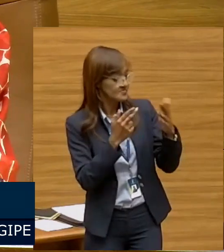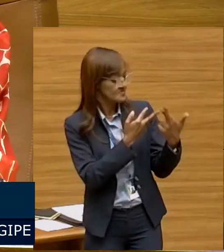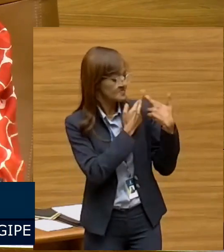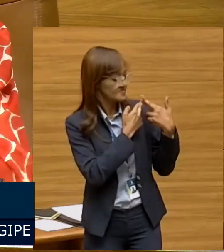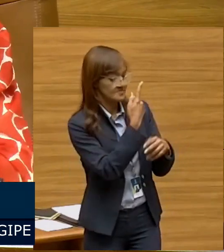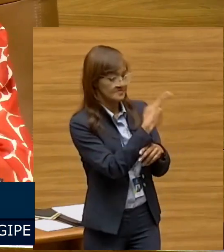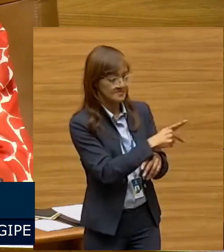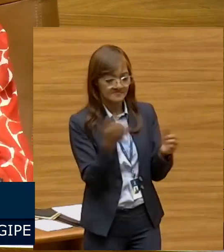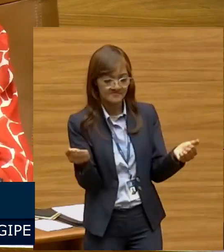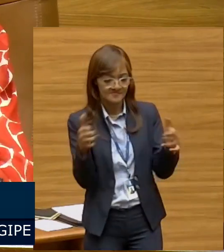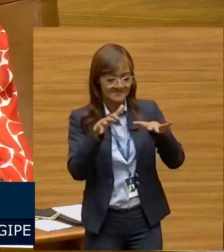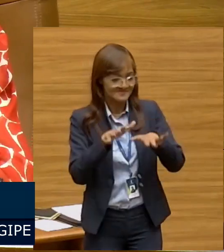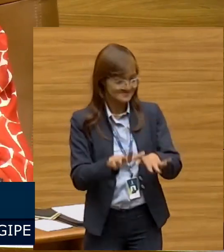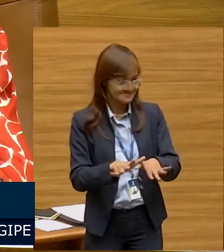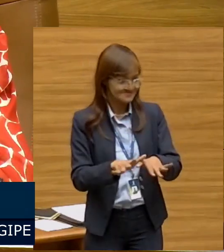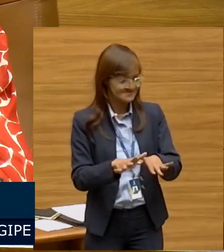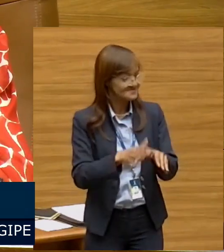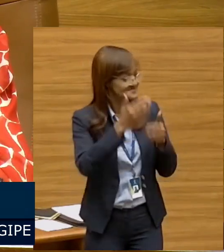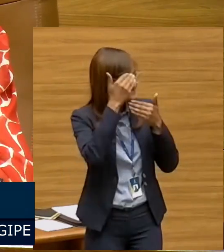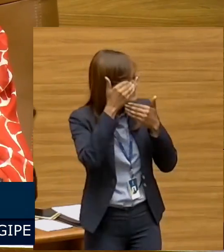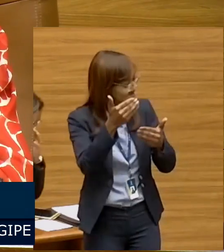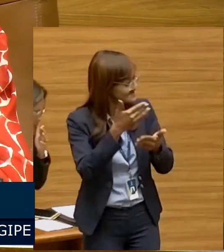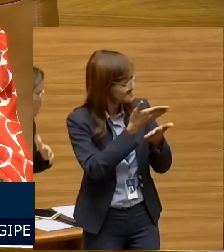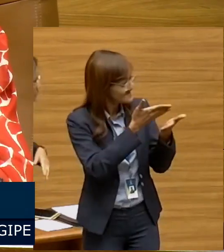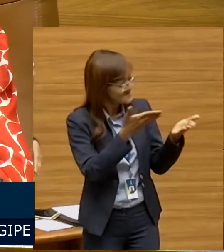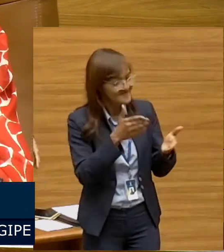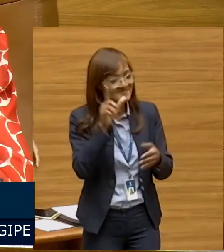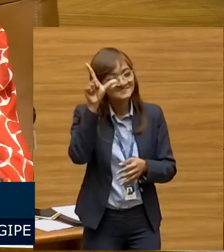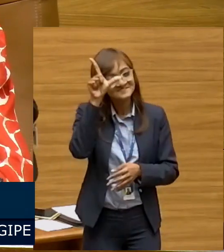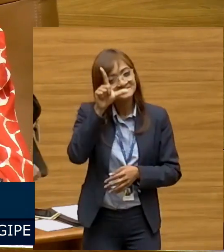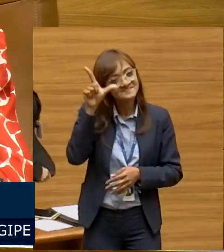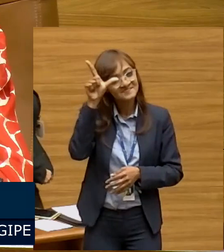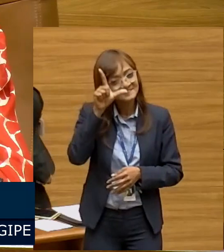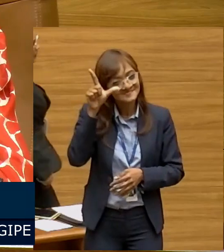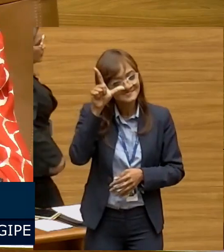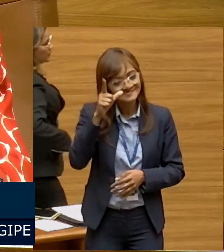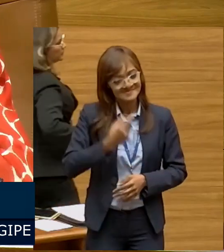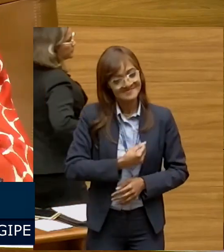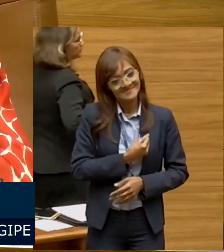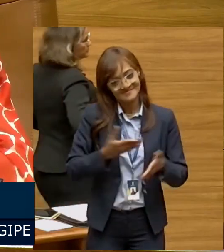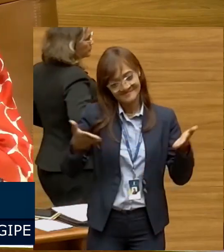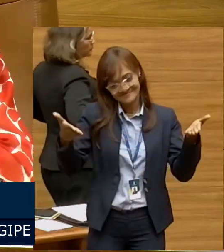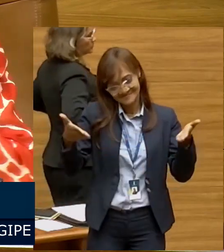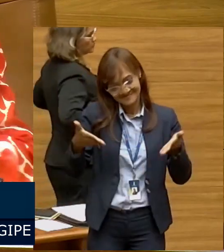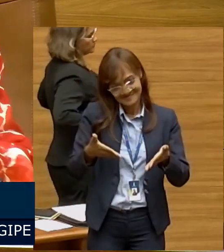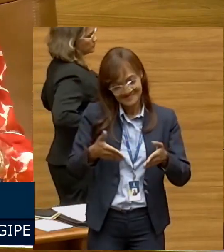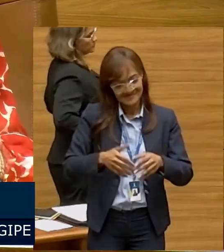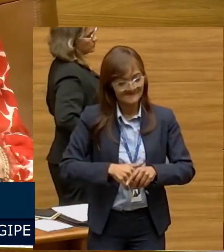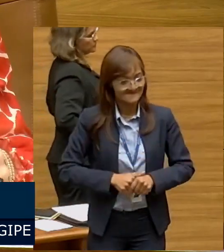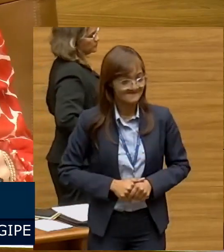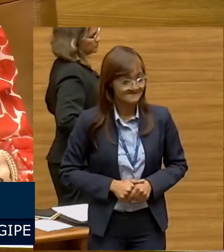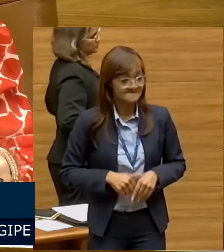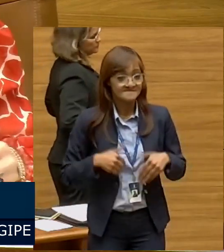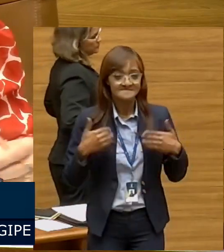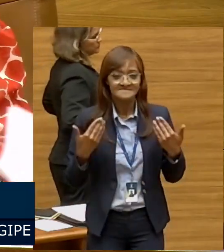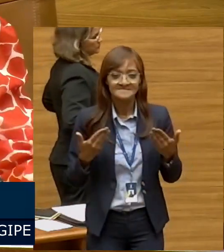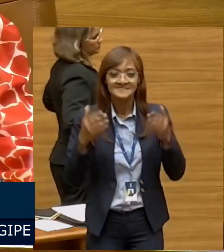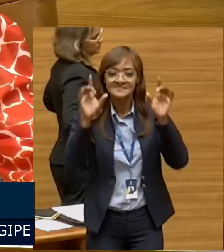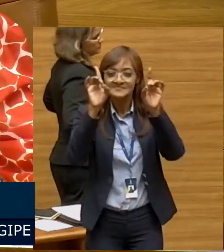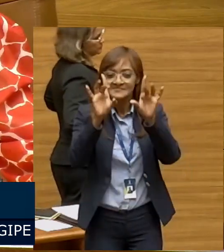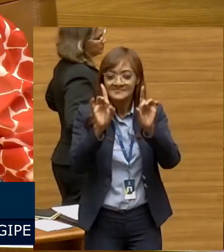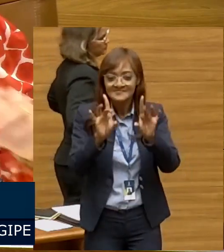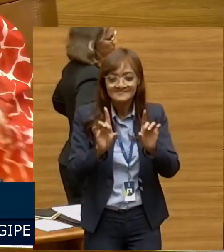Inclusão Social. Muito obrigada, Lucas, por sua presença aqui nesse momento tão